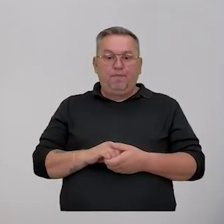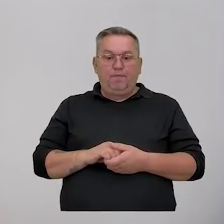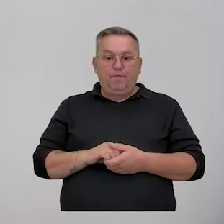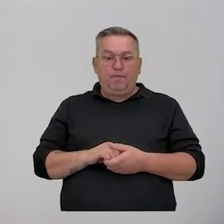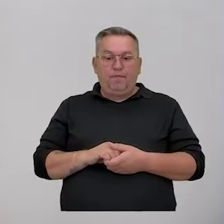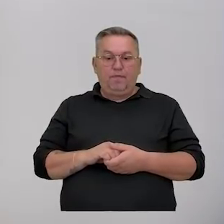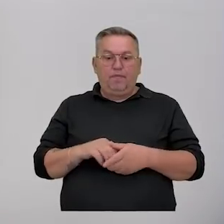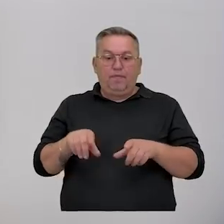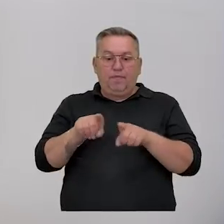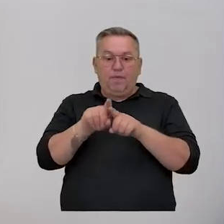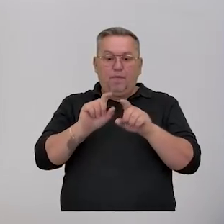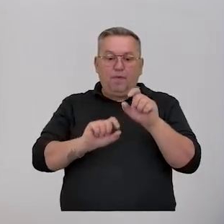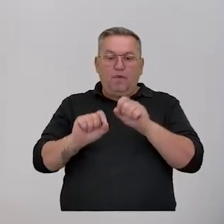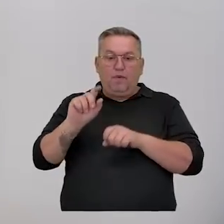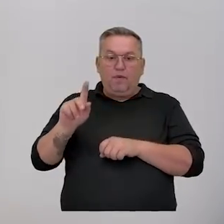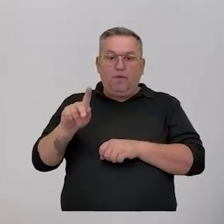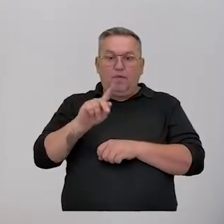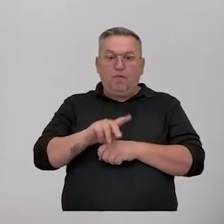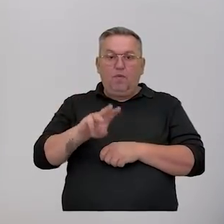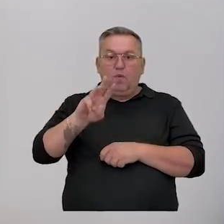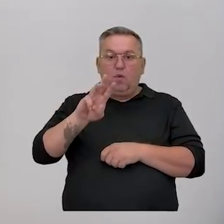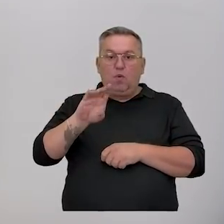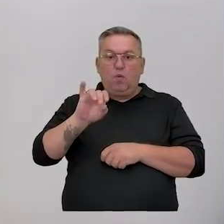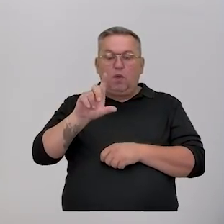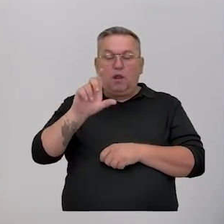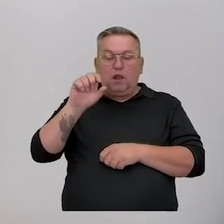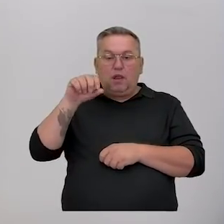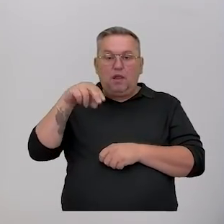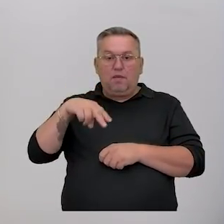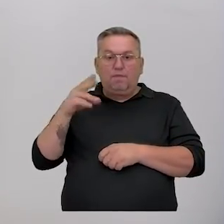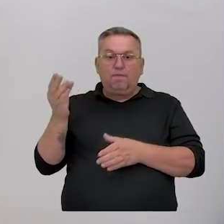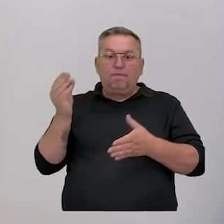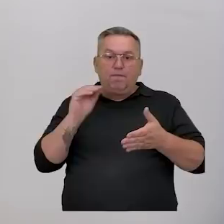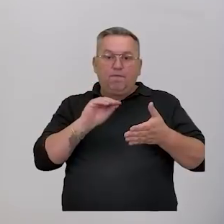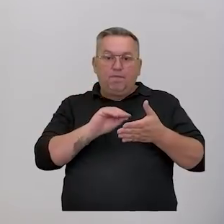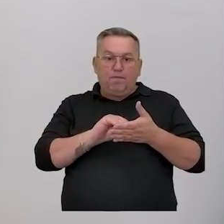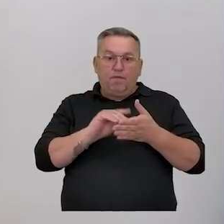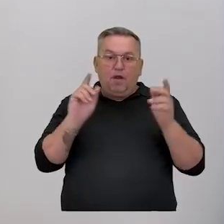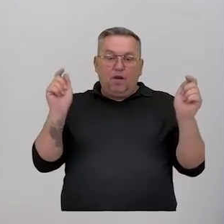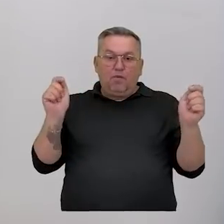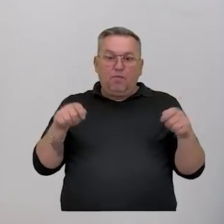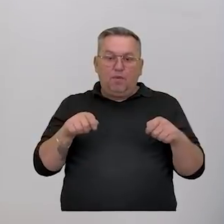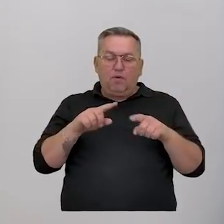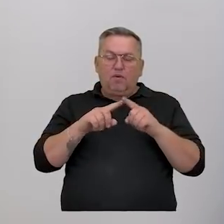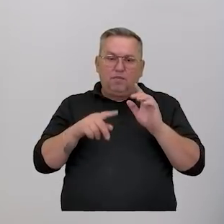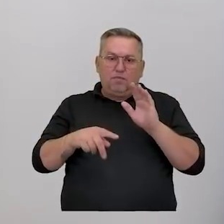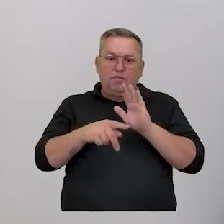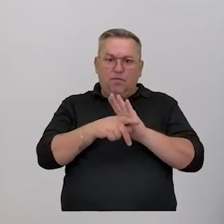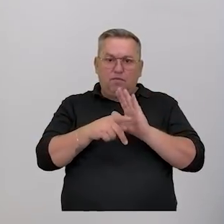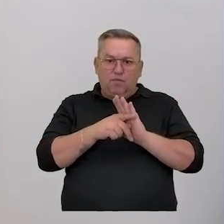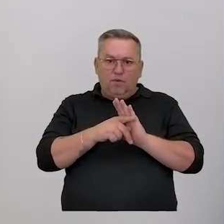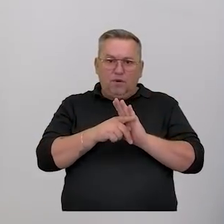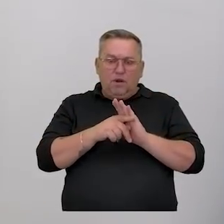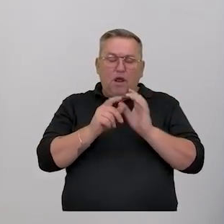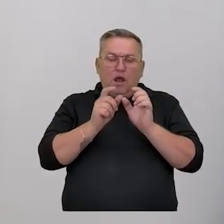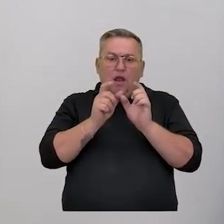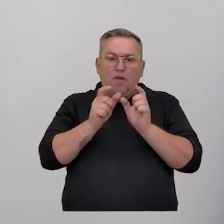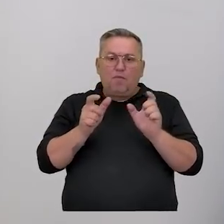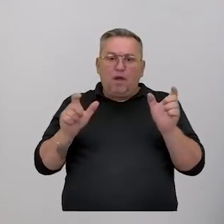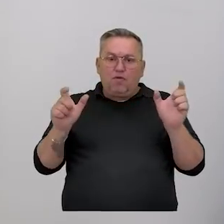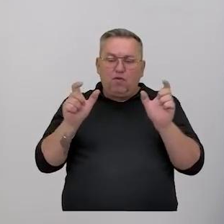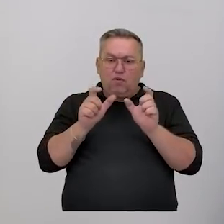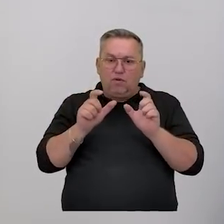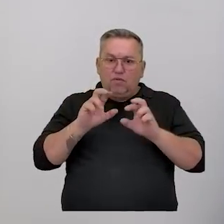E também reforçando aqui, ó, o professor William, ele colocou assim, ó. Eles podem pertencer a classes gramaticais diferentes,